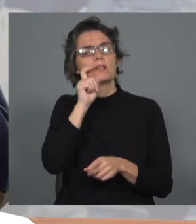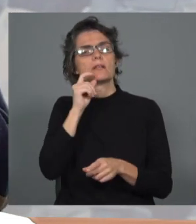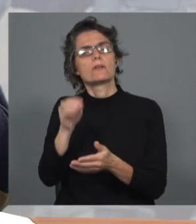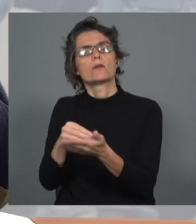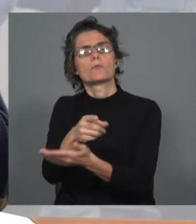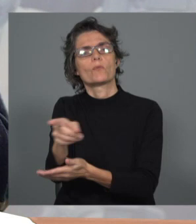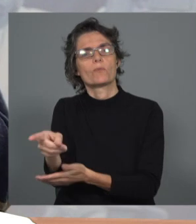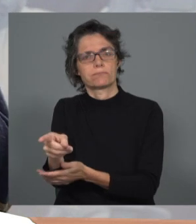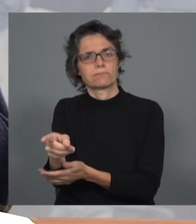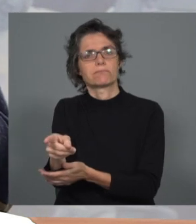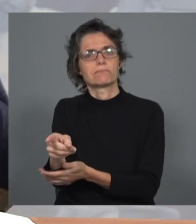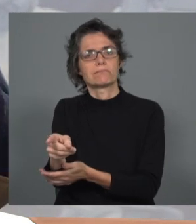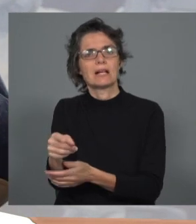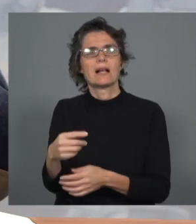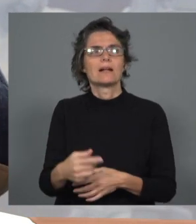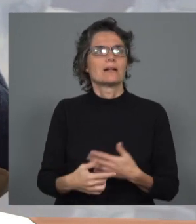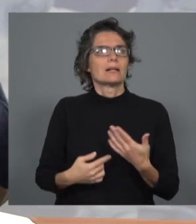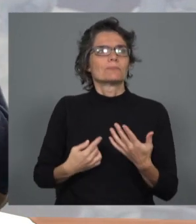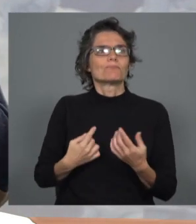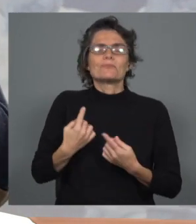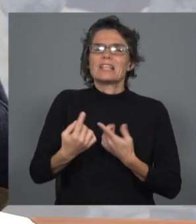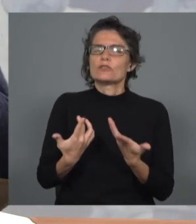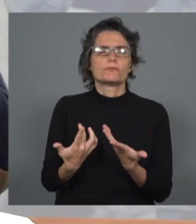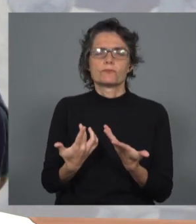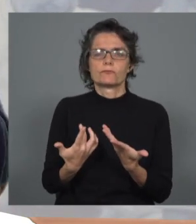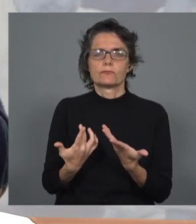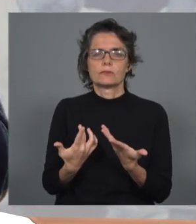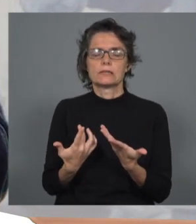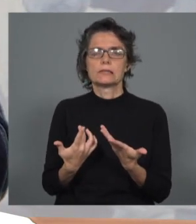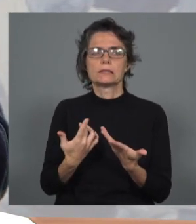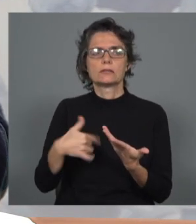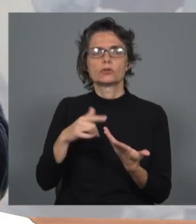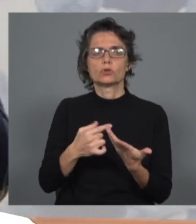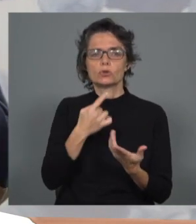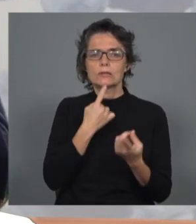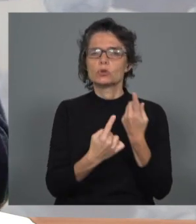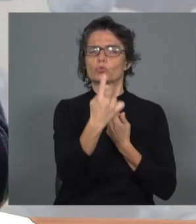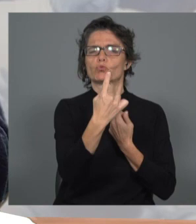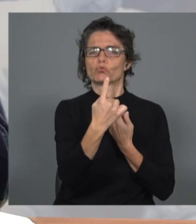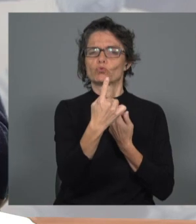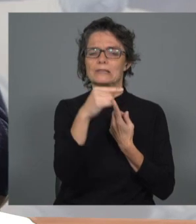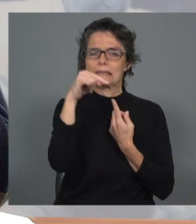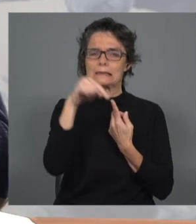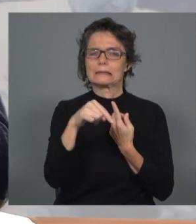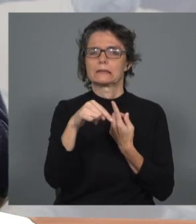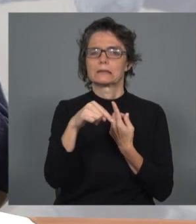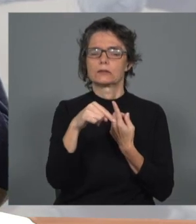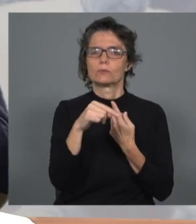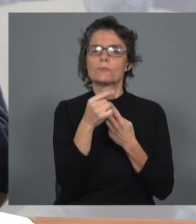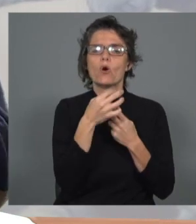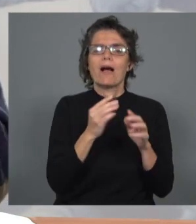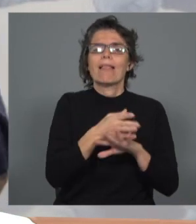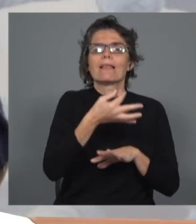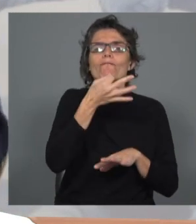certas circunstâncias não é necessário denunciar com a palavra. O facto de